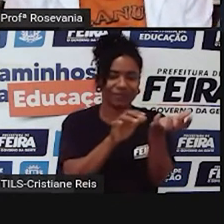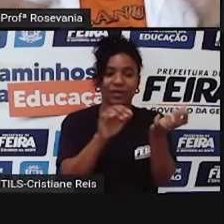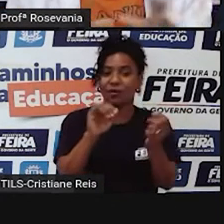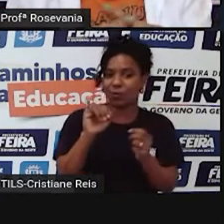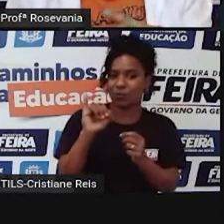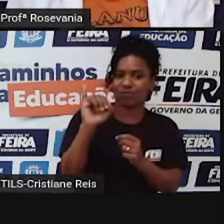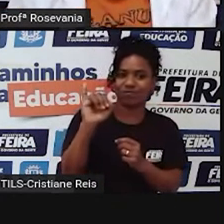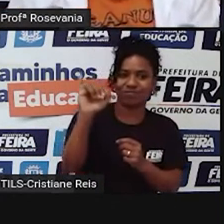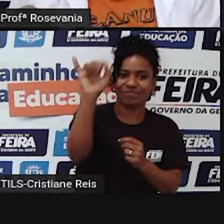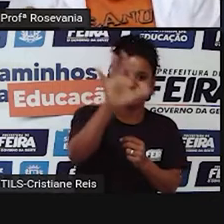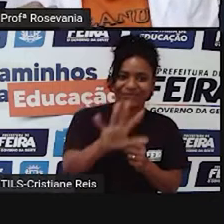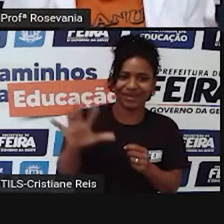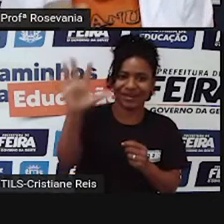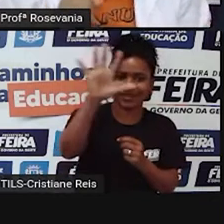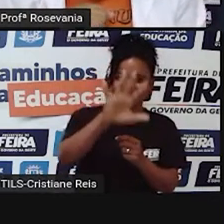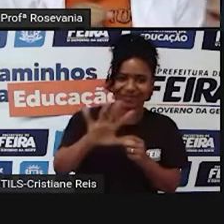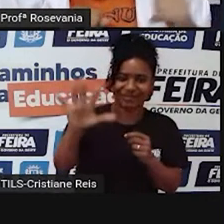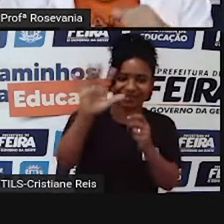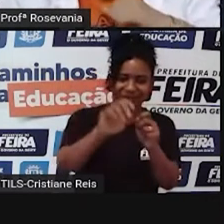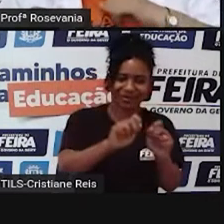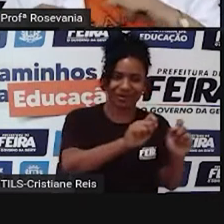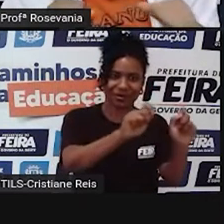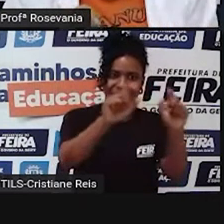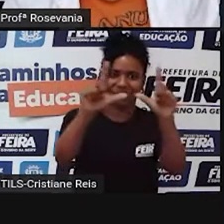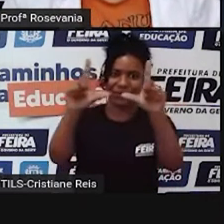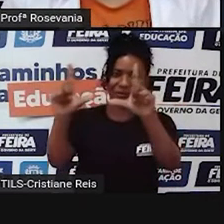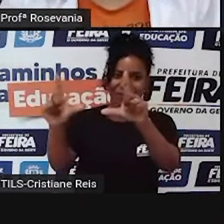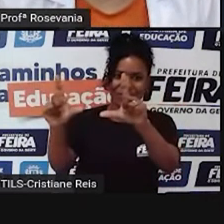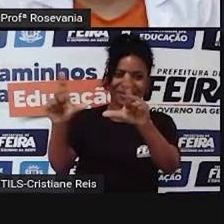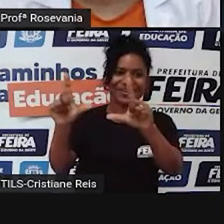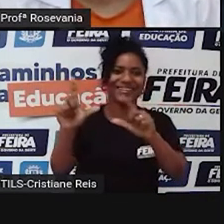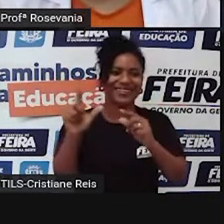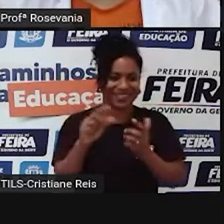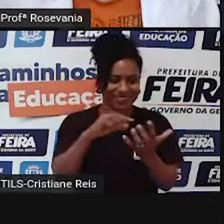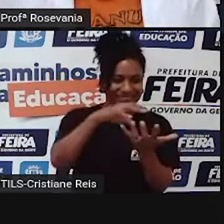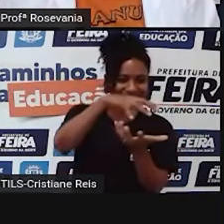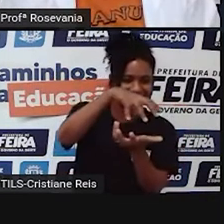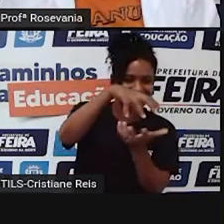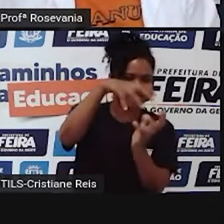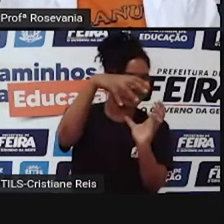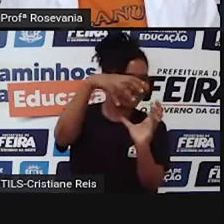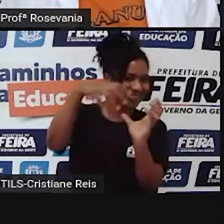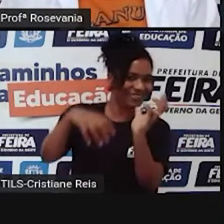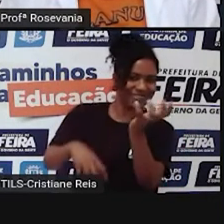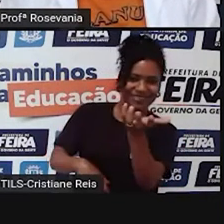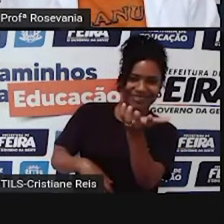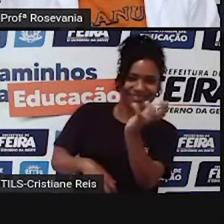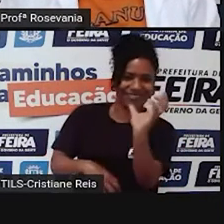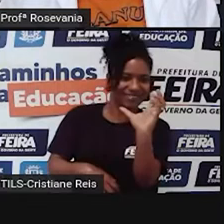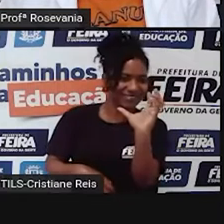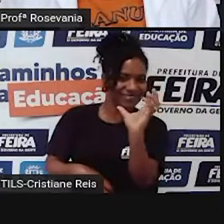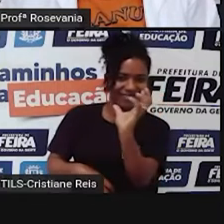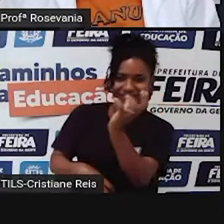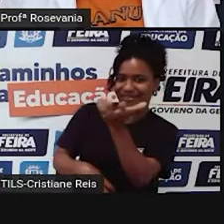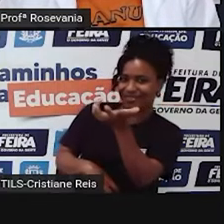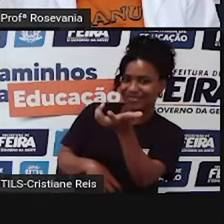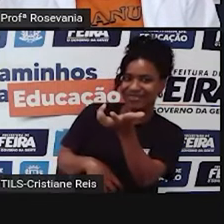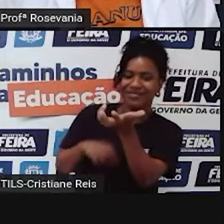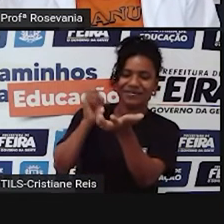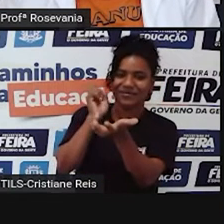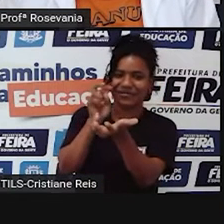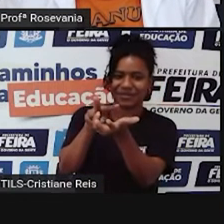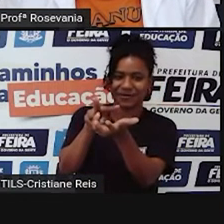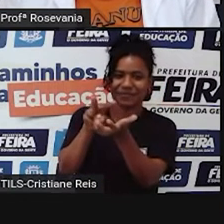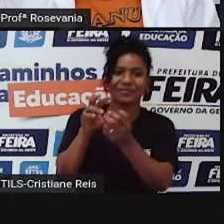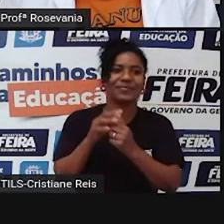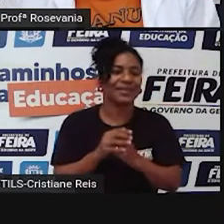né, projetada, e aí fica, né, dançando lá. É bem legal mesmo. São nas feiras de ciências